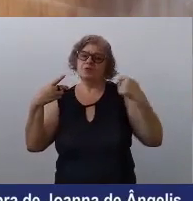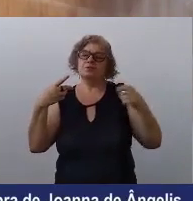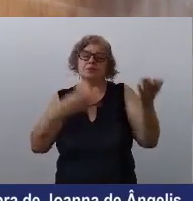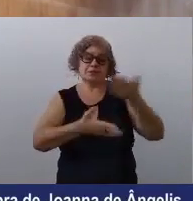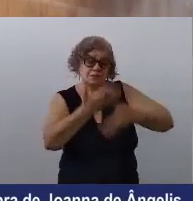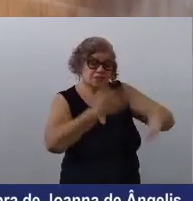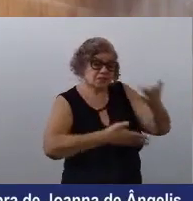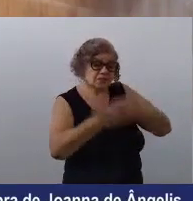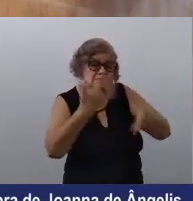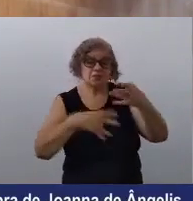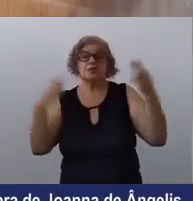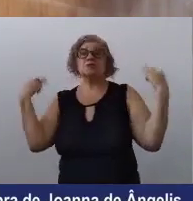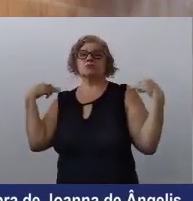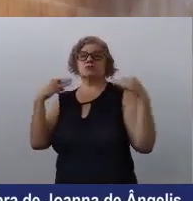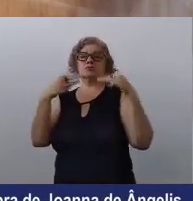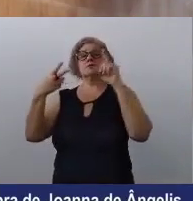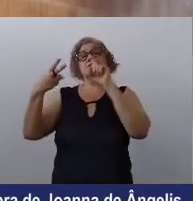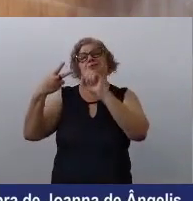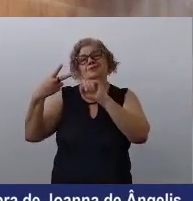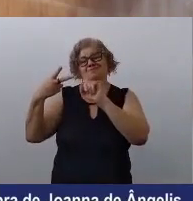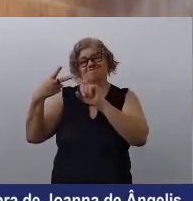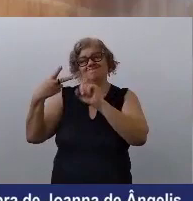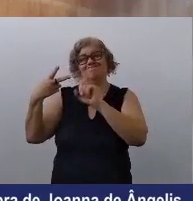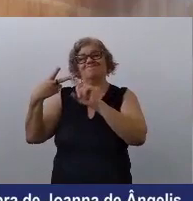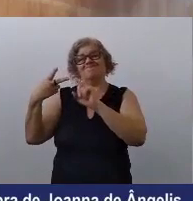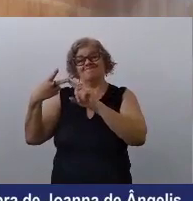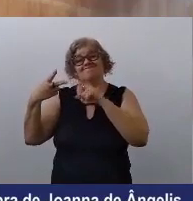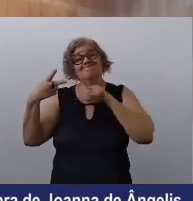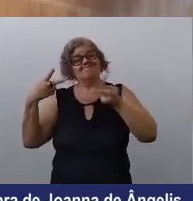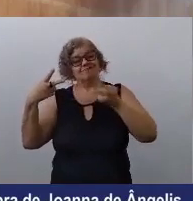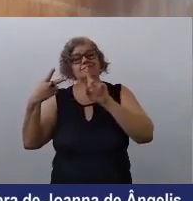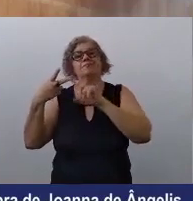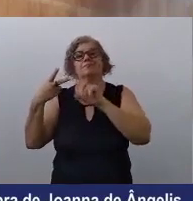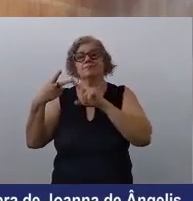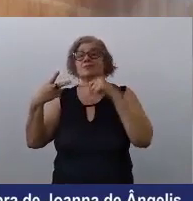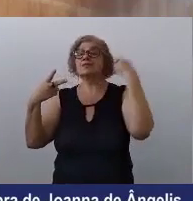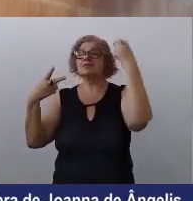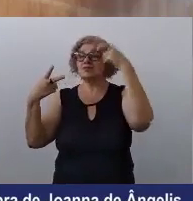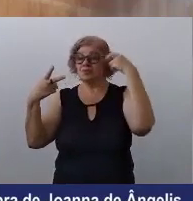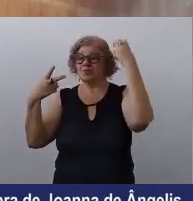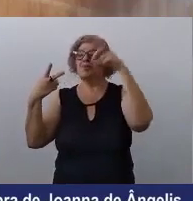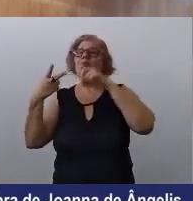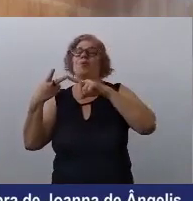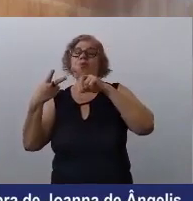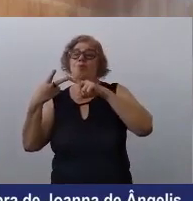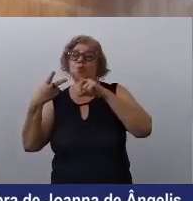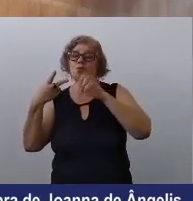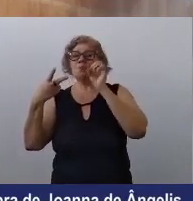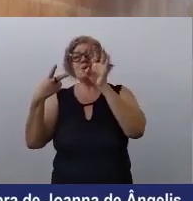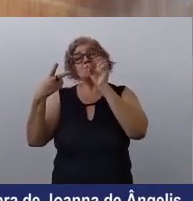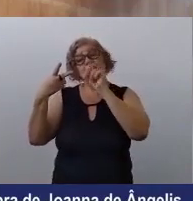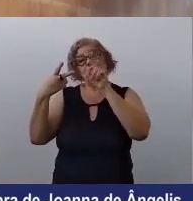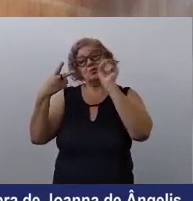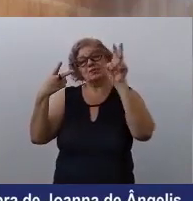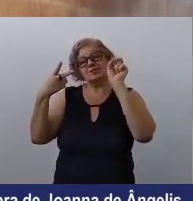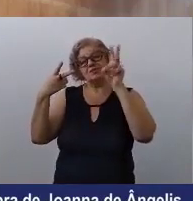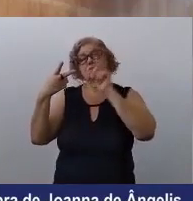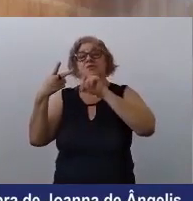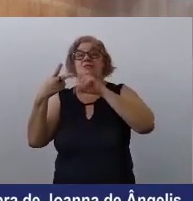mais capacidade de interagir dentro dos seus valores. Mas te preocupas de uma maneira